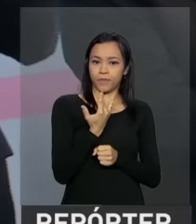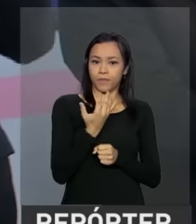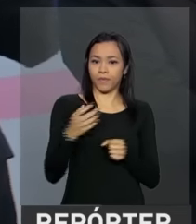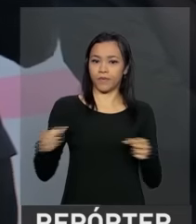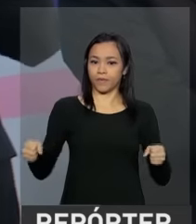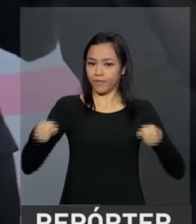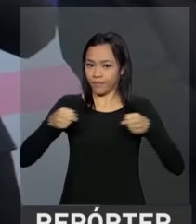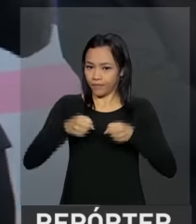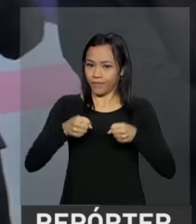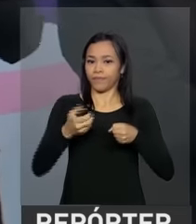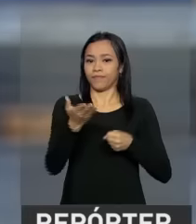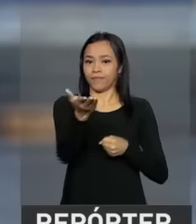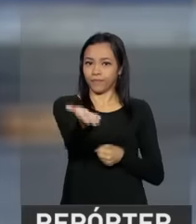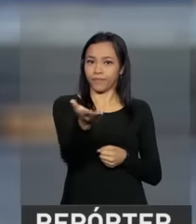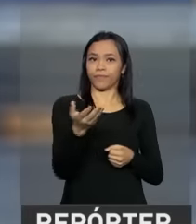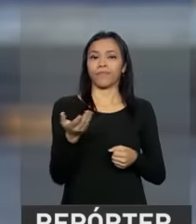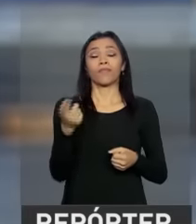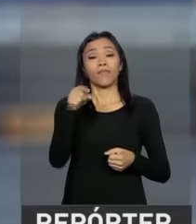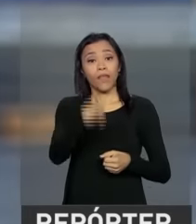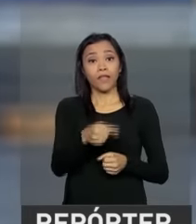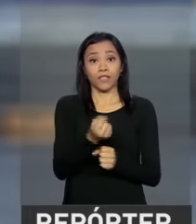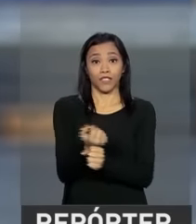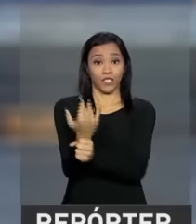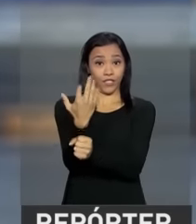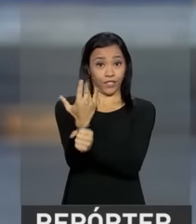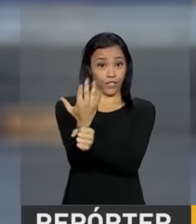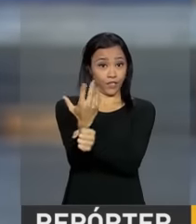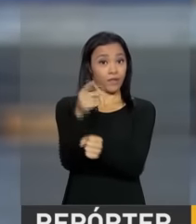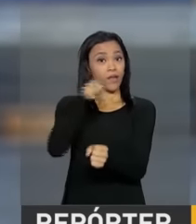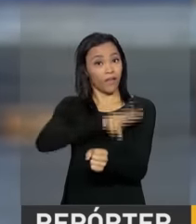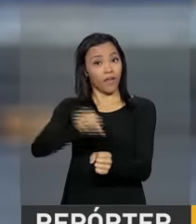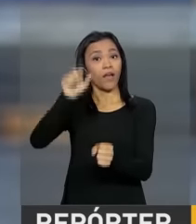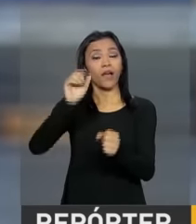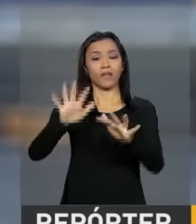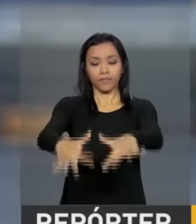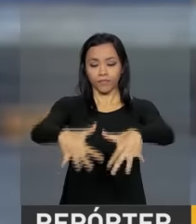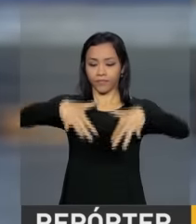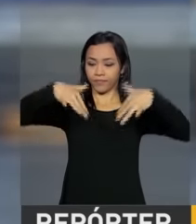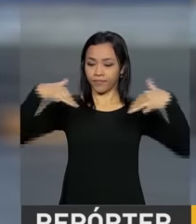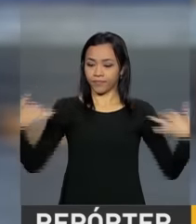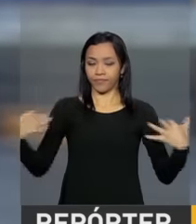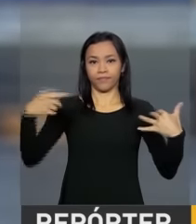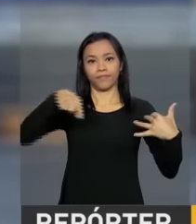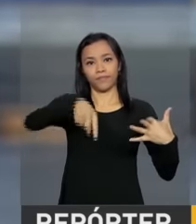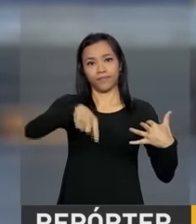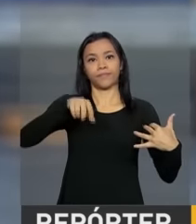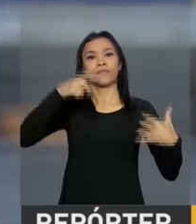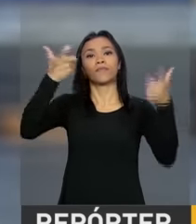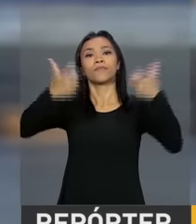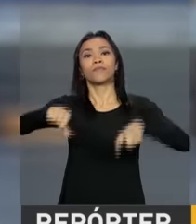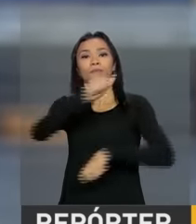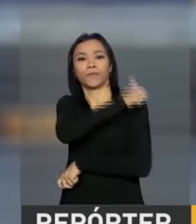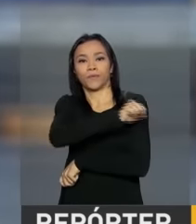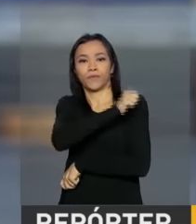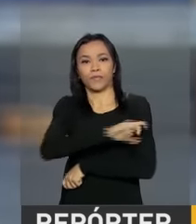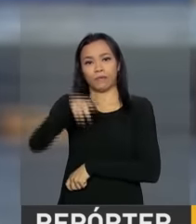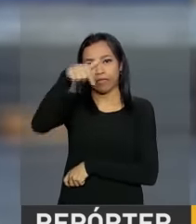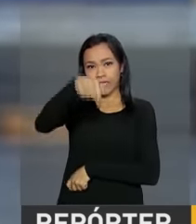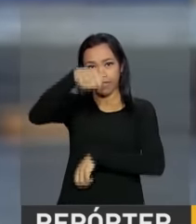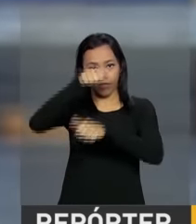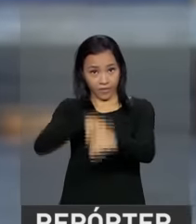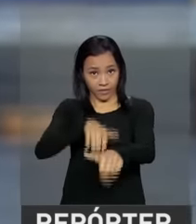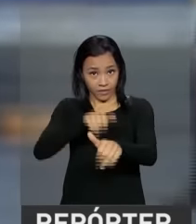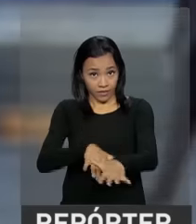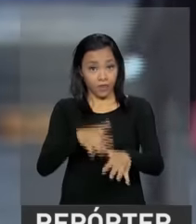johanson Ferreira a chama que vai iluminar o estádio do Maracanã na abertura dos Jogos paralímpicos no dia 7 de setembro vai ser